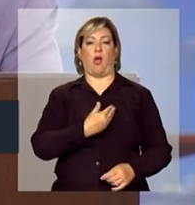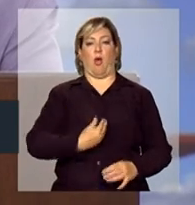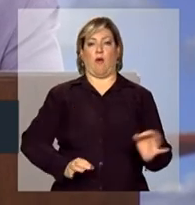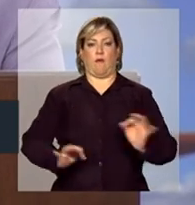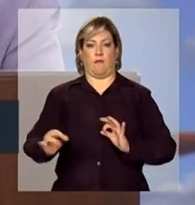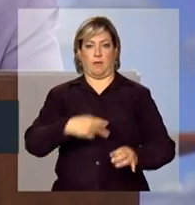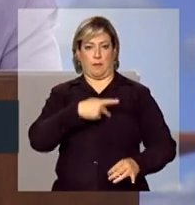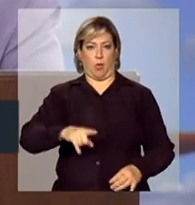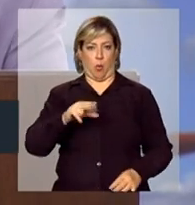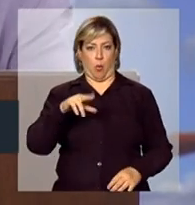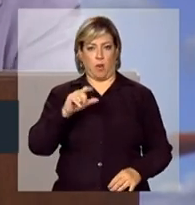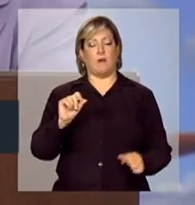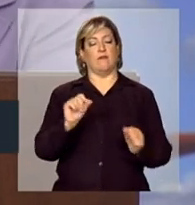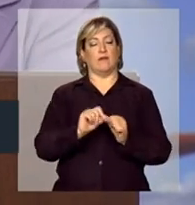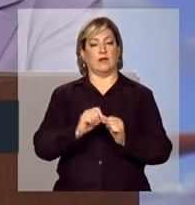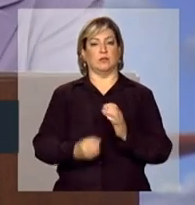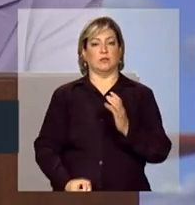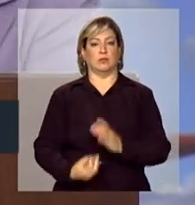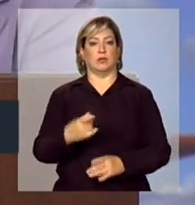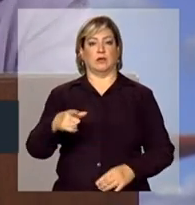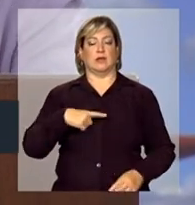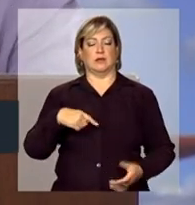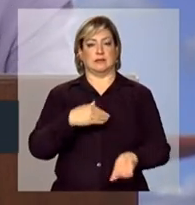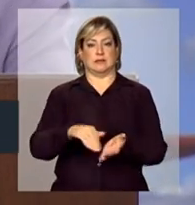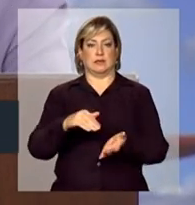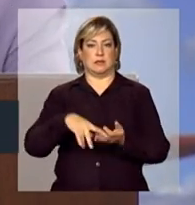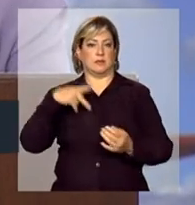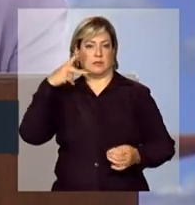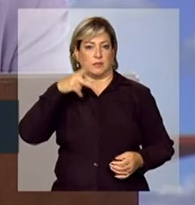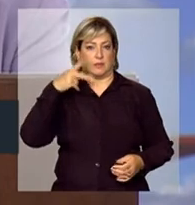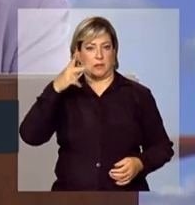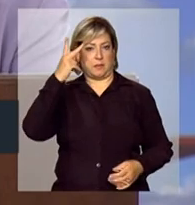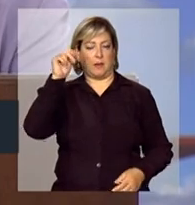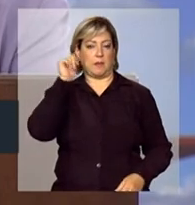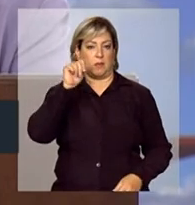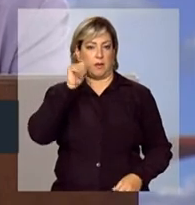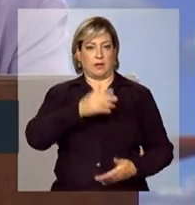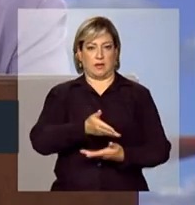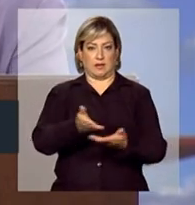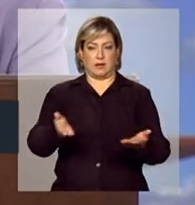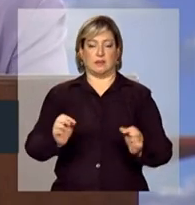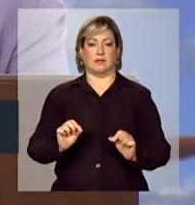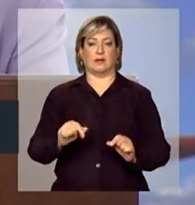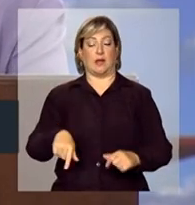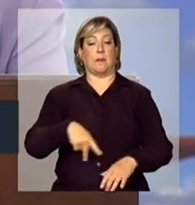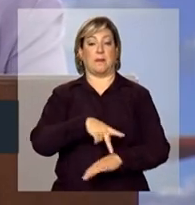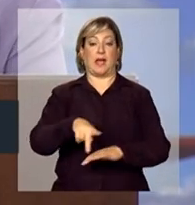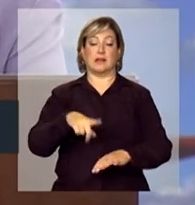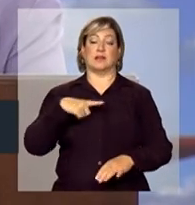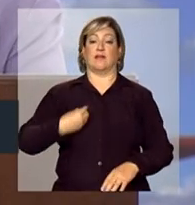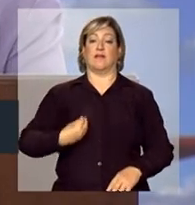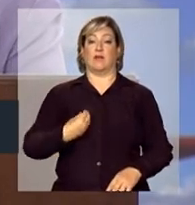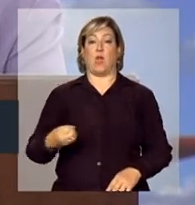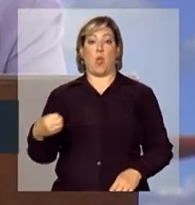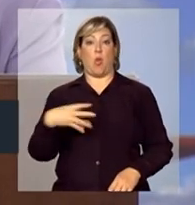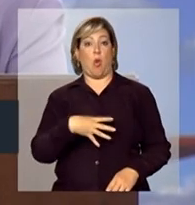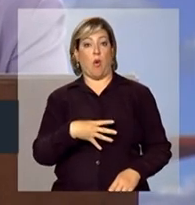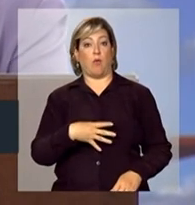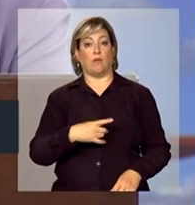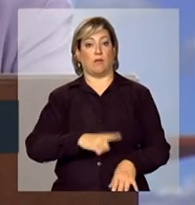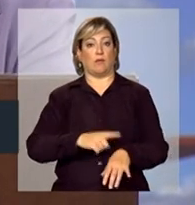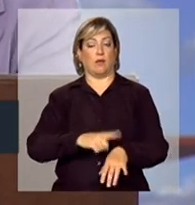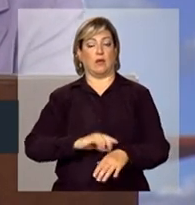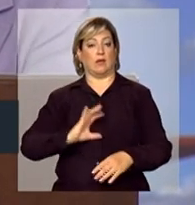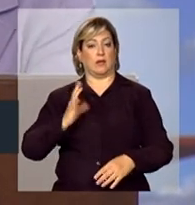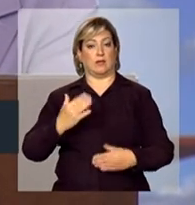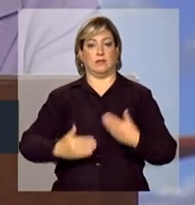foi criada a secretaria especial de política para as mulheres o país vivia um novo contexto político